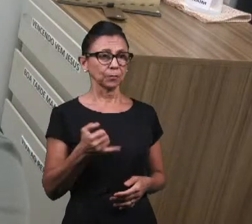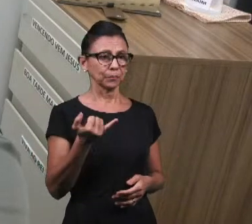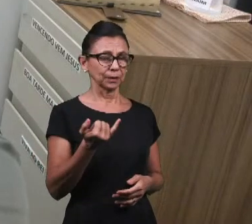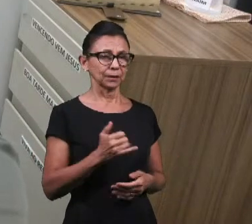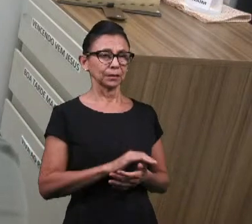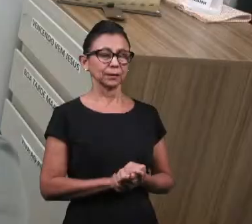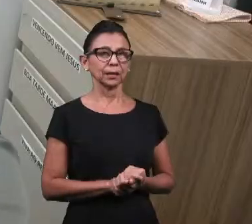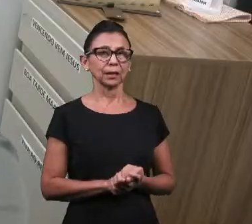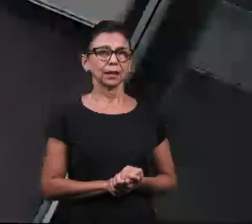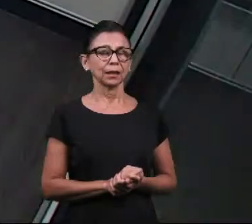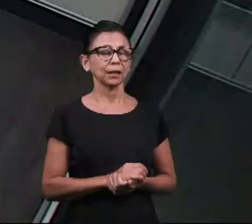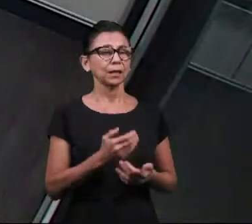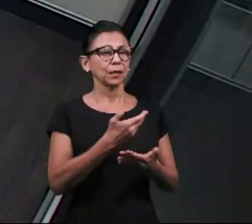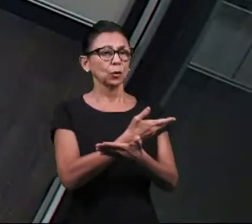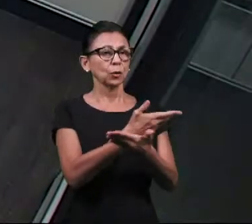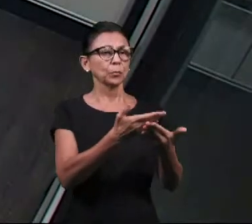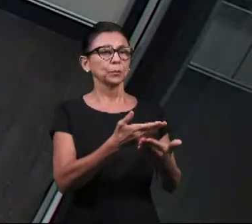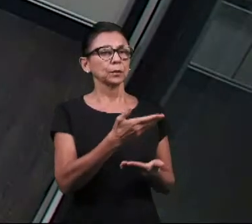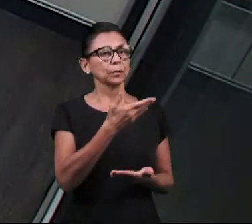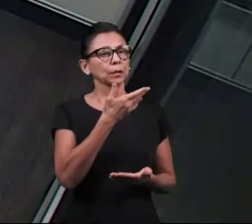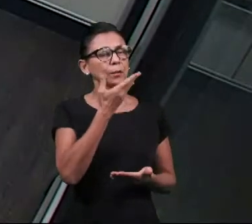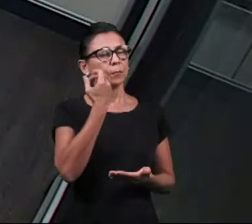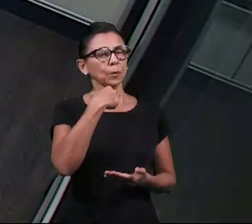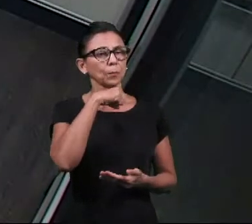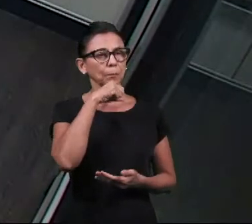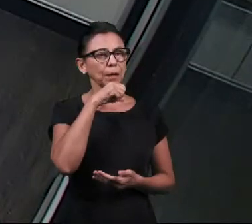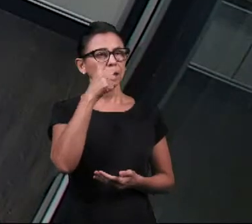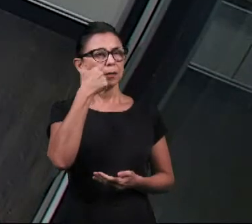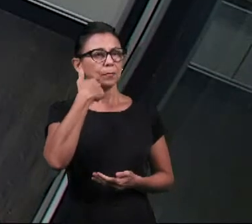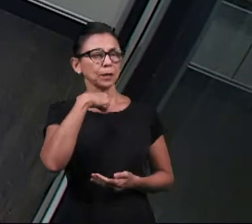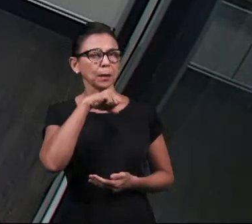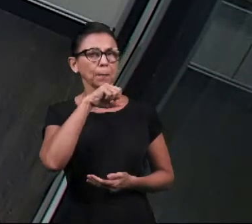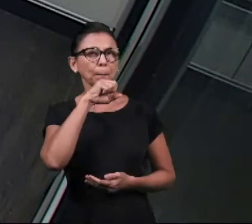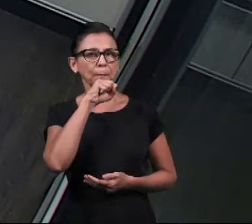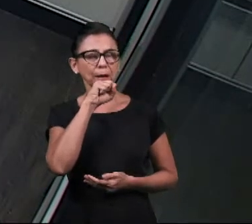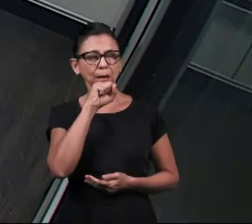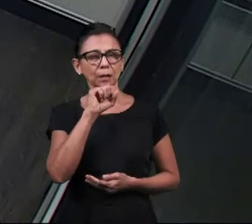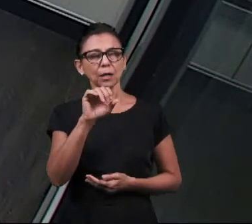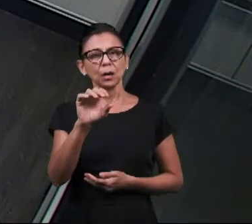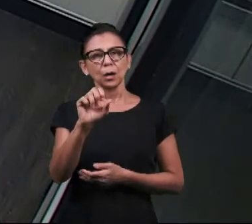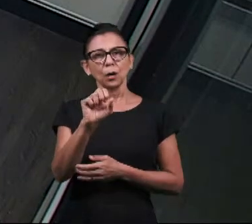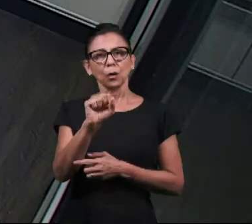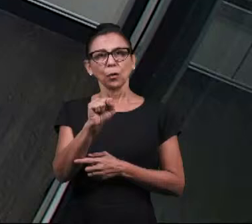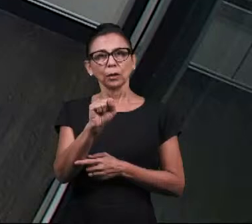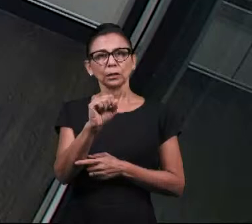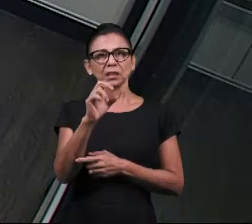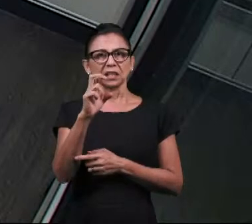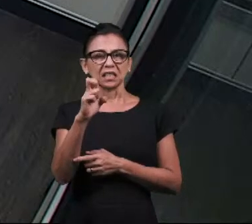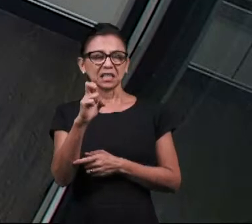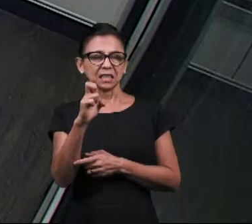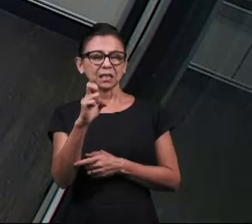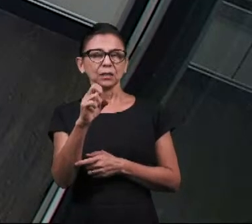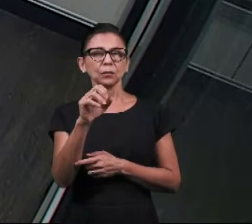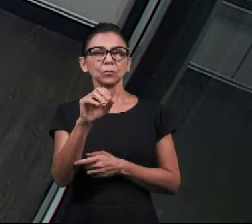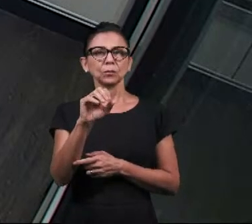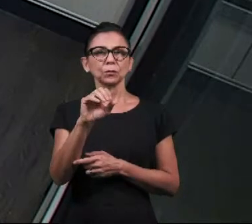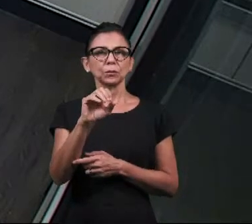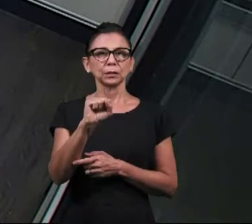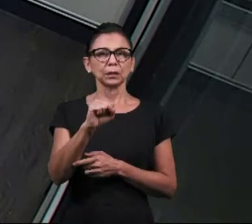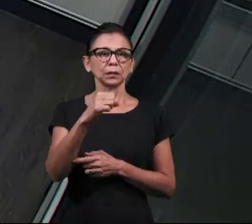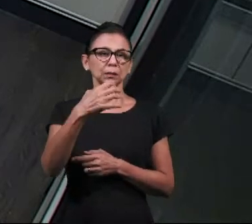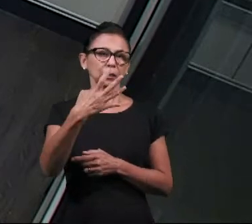com 90 anos, a minha mãe com 85 quase, as minhas irmãs, meus sobrinhos, que são